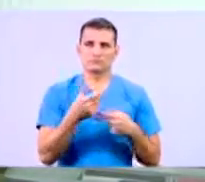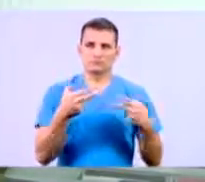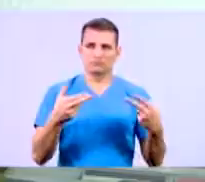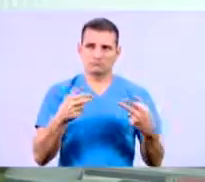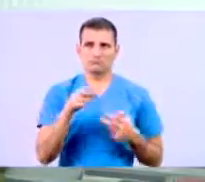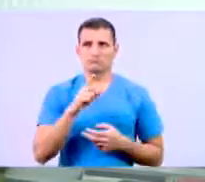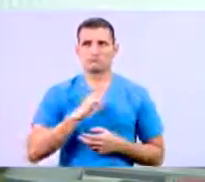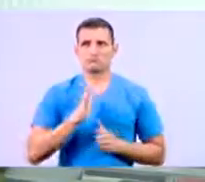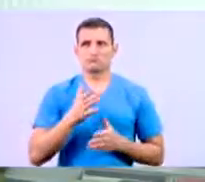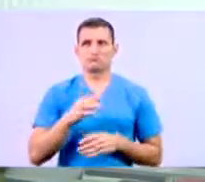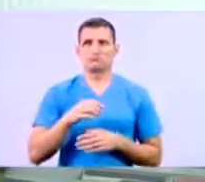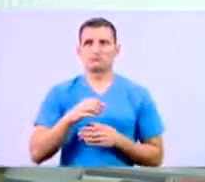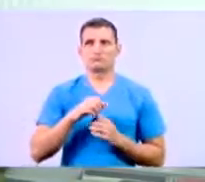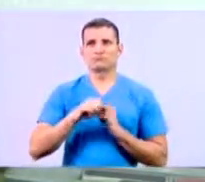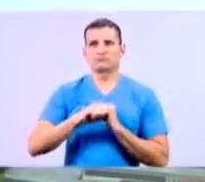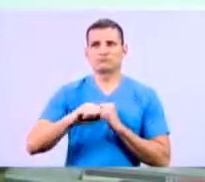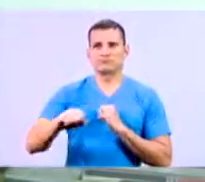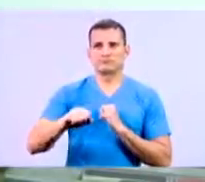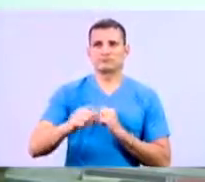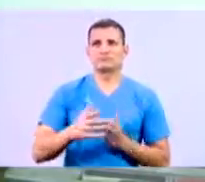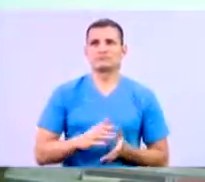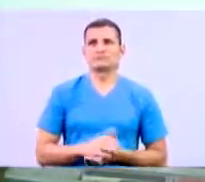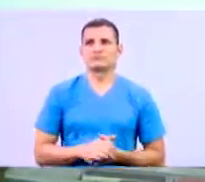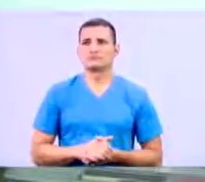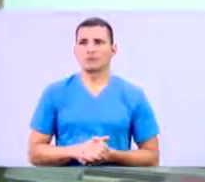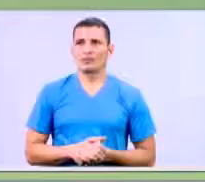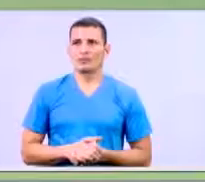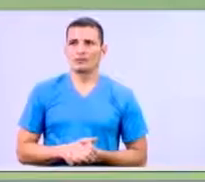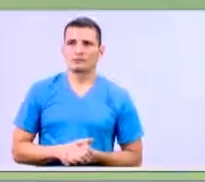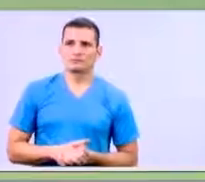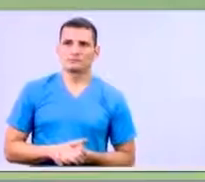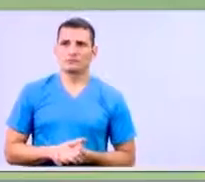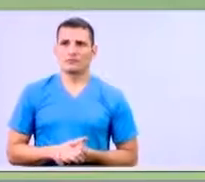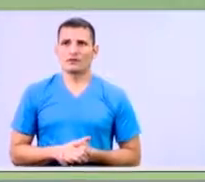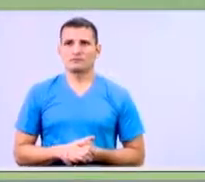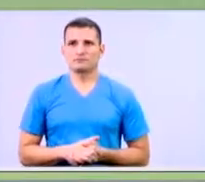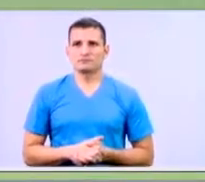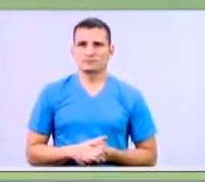essa taxa de transmissão. Bom, vamos lá. O